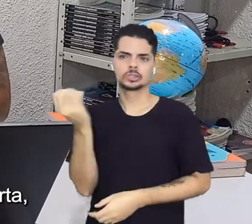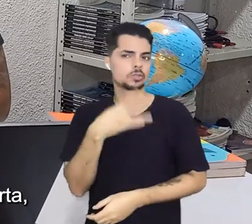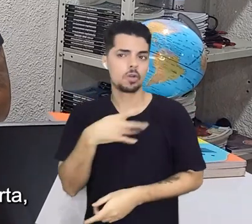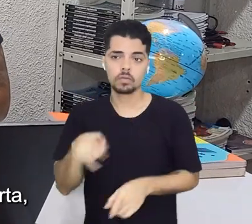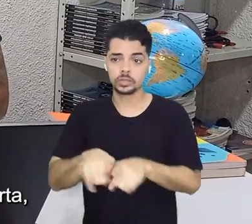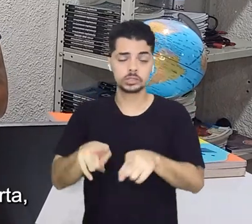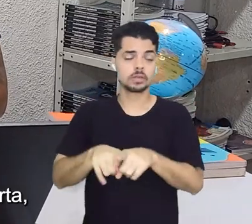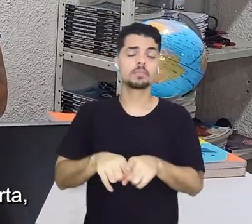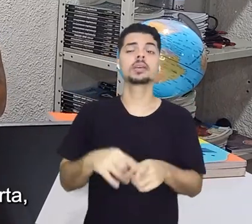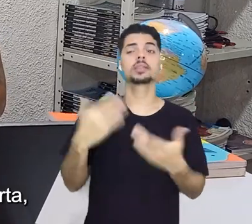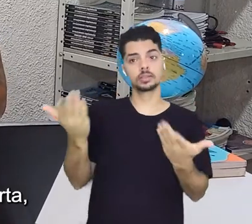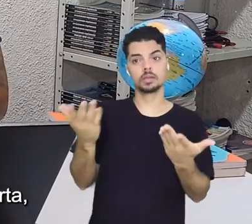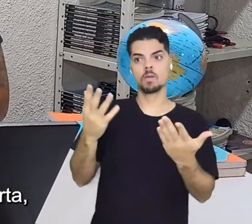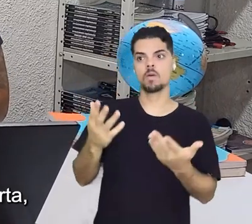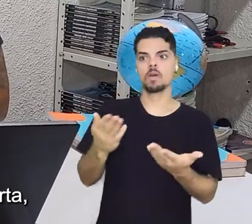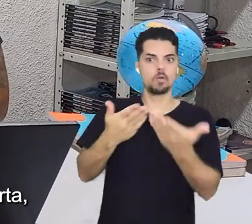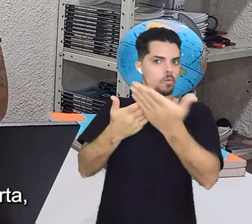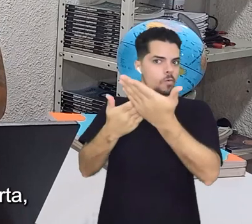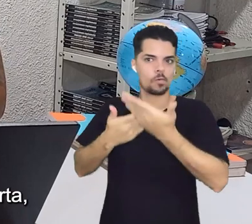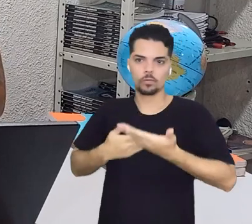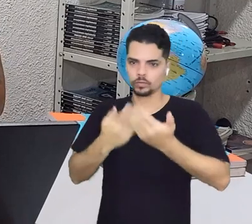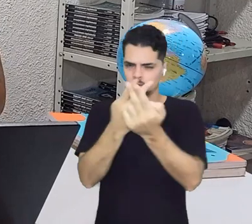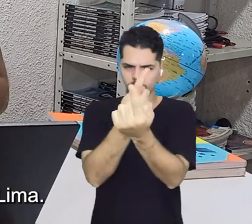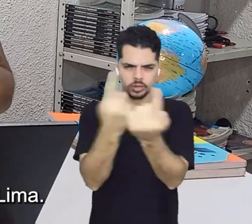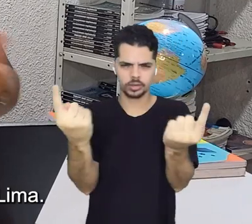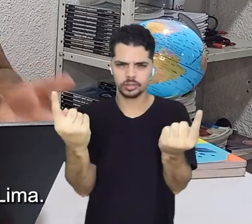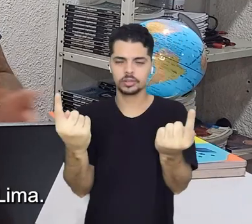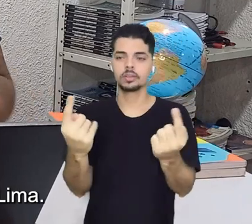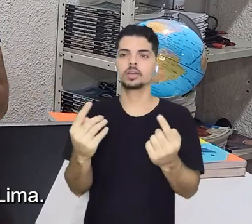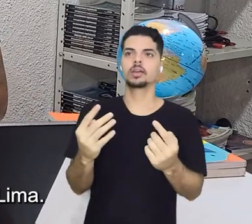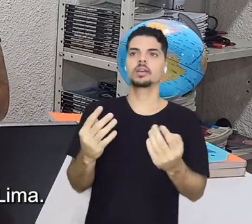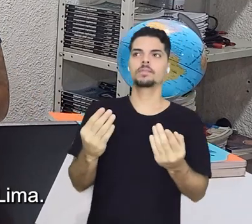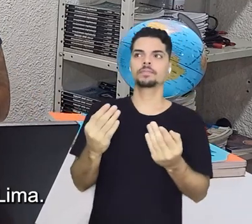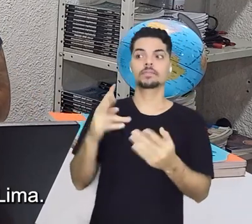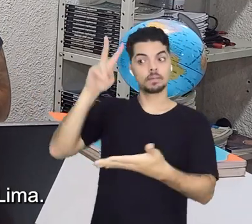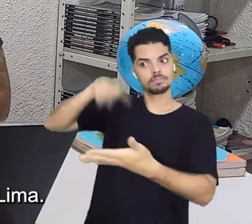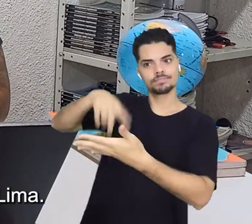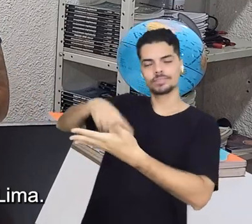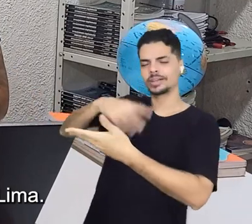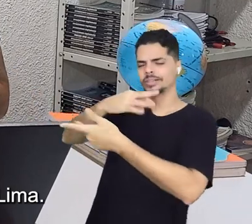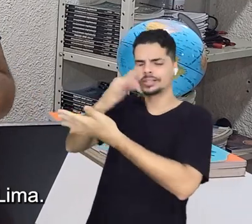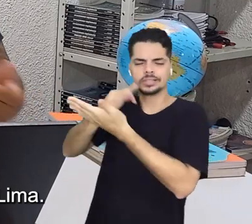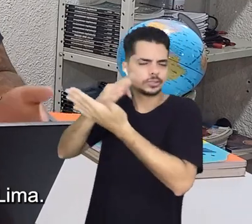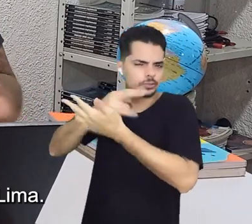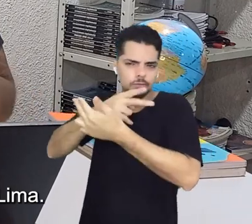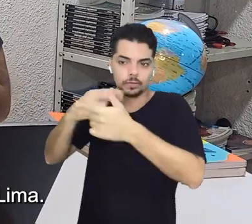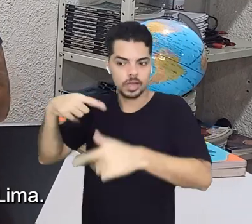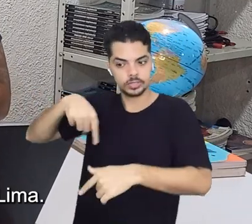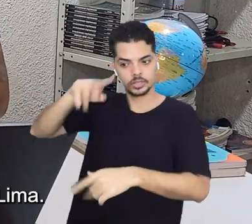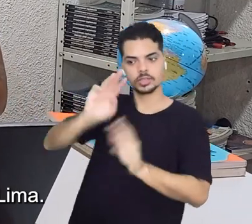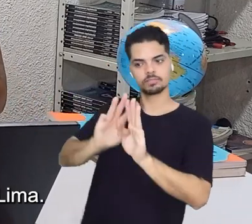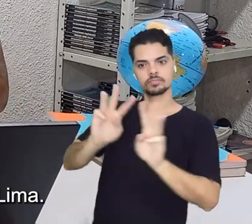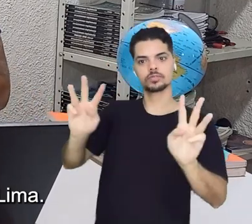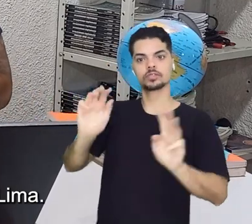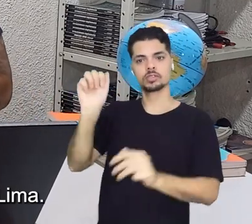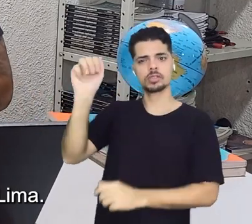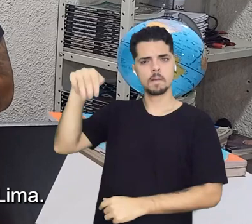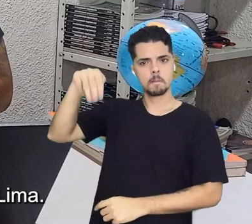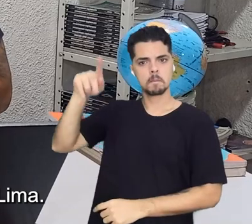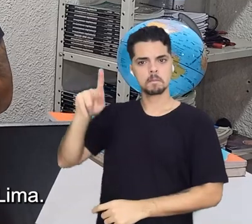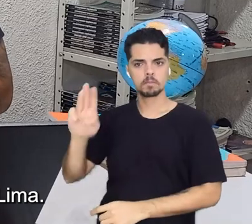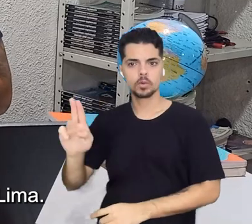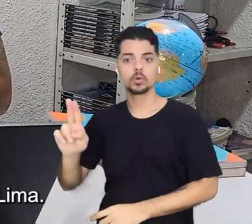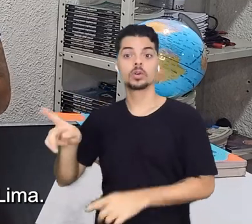aqui a dica para que vocês acessem o site da ANPUL e façam a leitura desses textos, assim como esse texto da